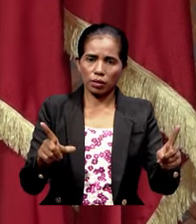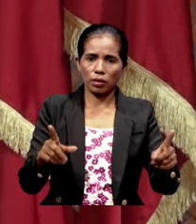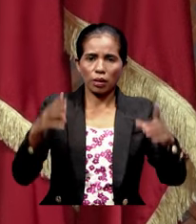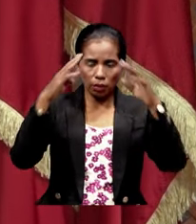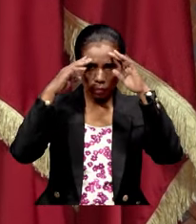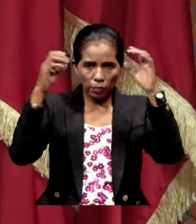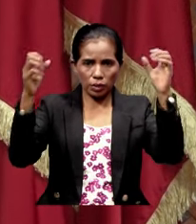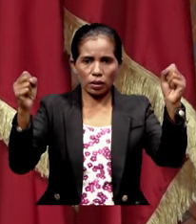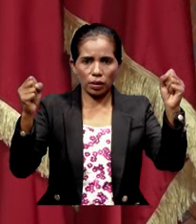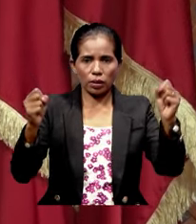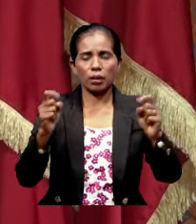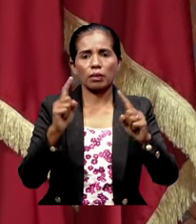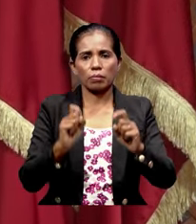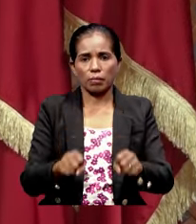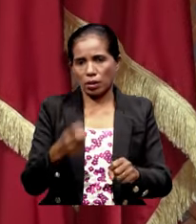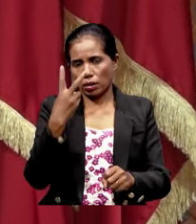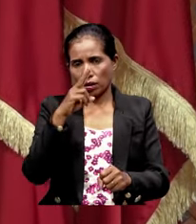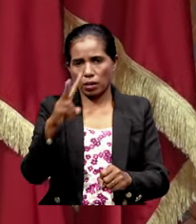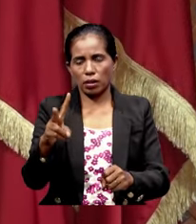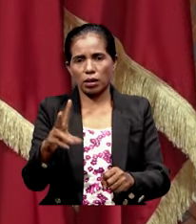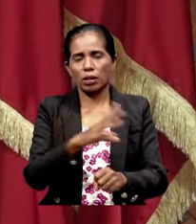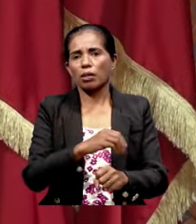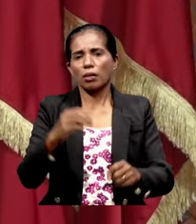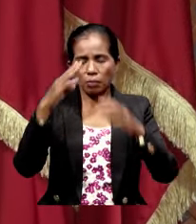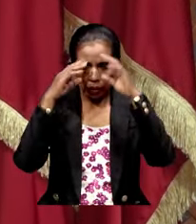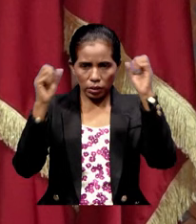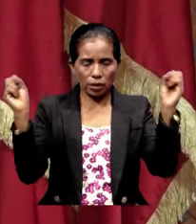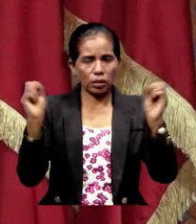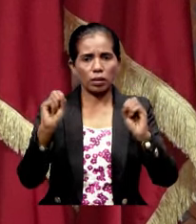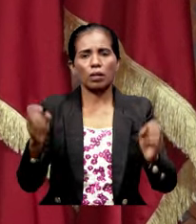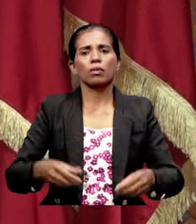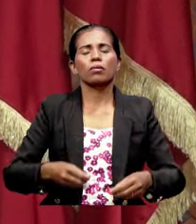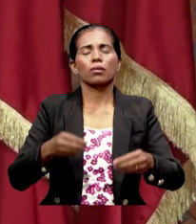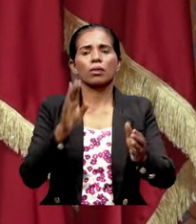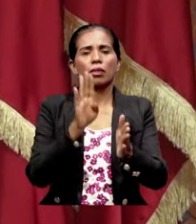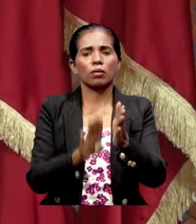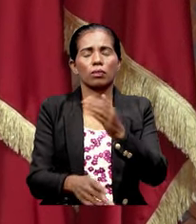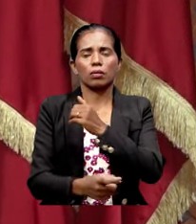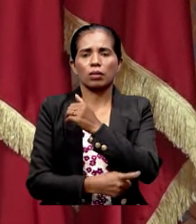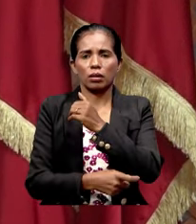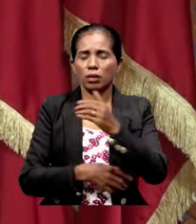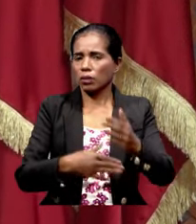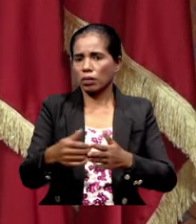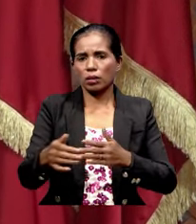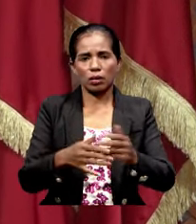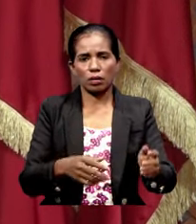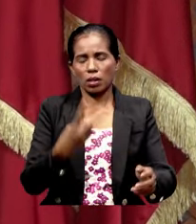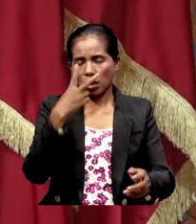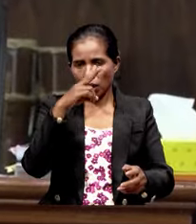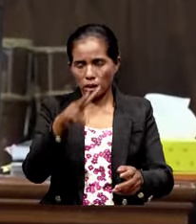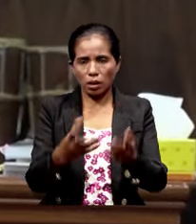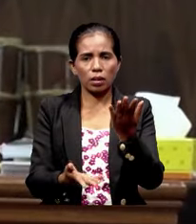presidente, nem para a rei. E presidente lá o indulto, arviro. Suca, boa tututu, boa